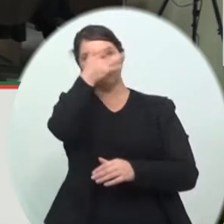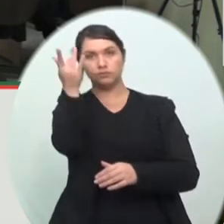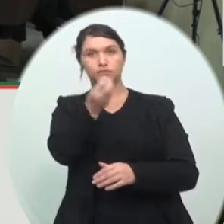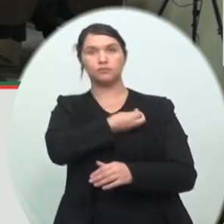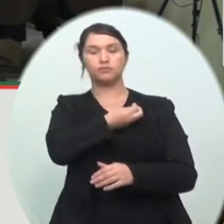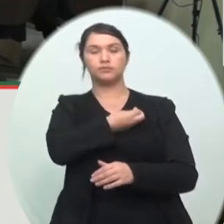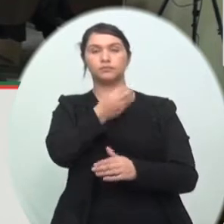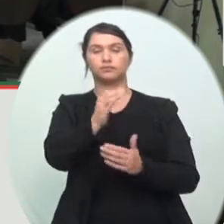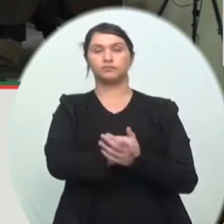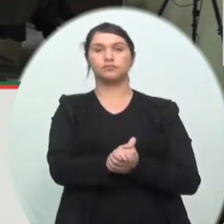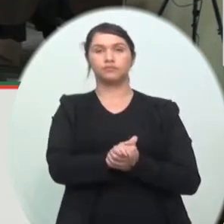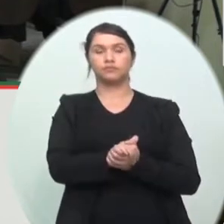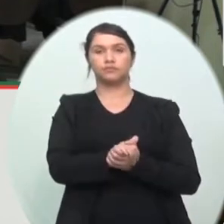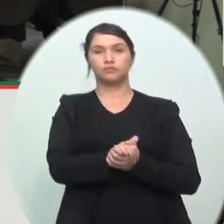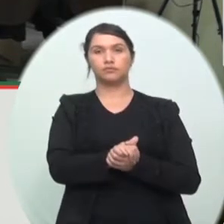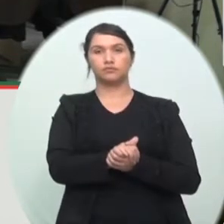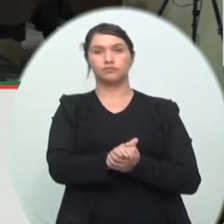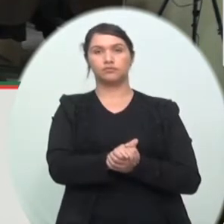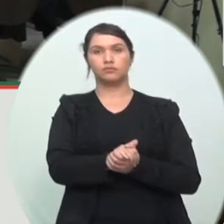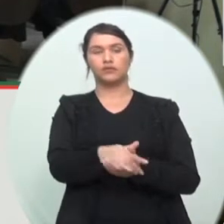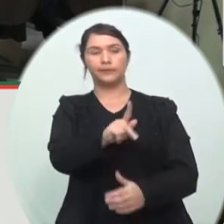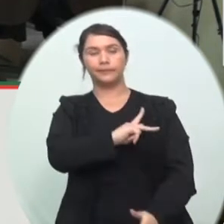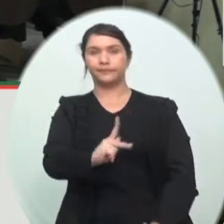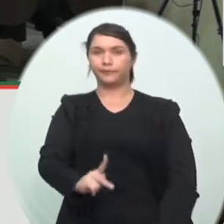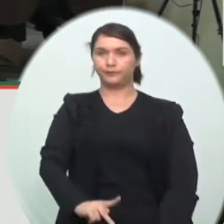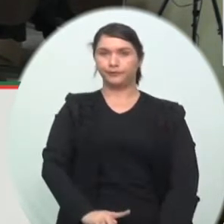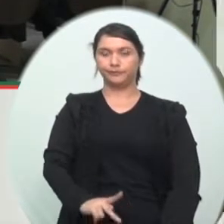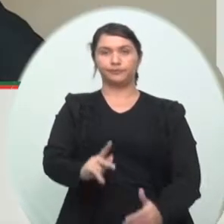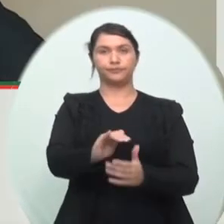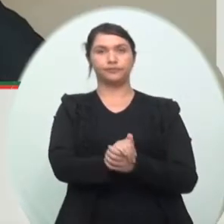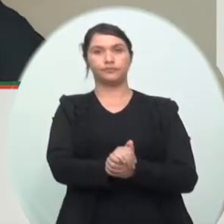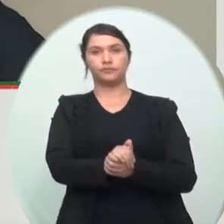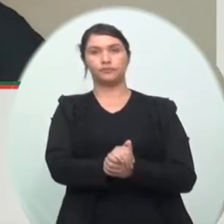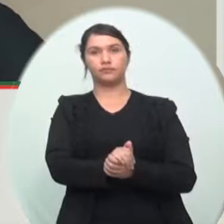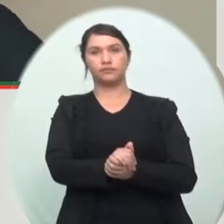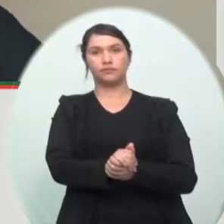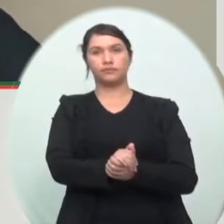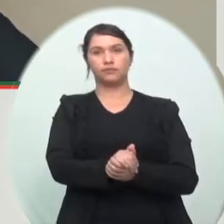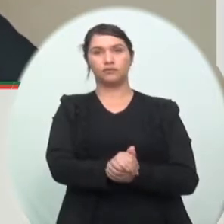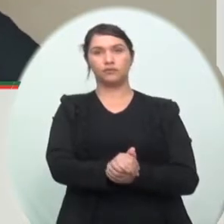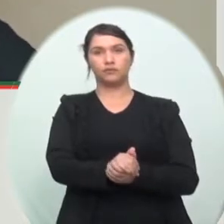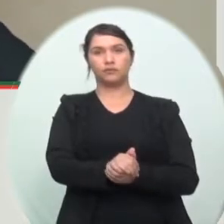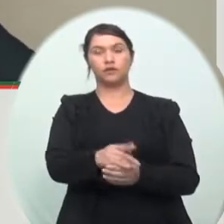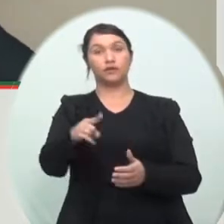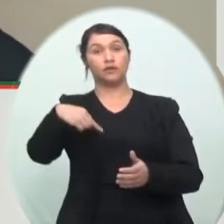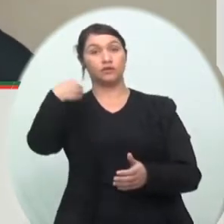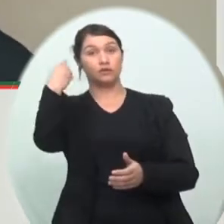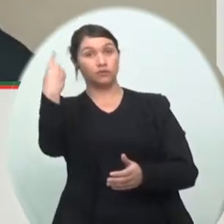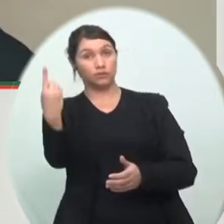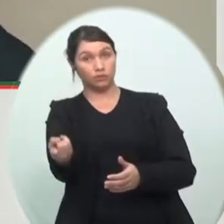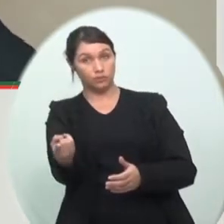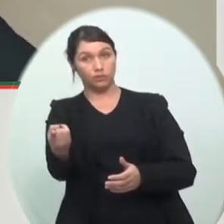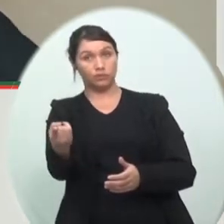presidente, era uma luta, nós conseguimos, na outra administração, a construção de um